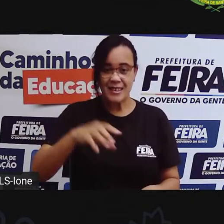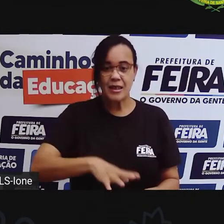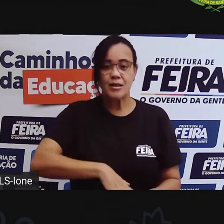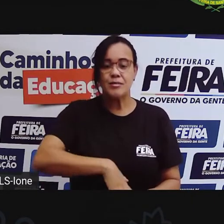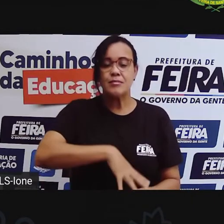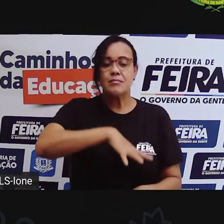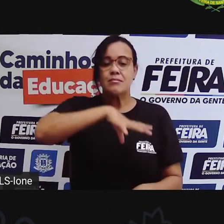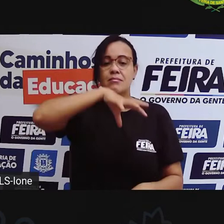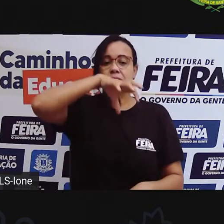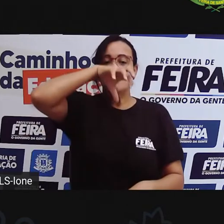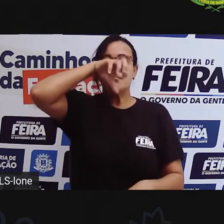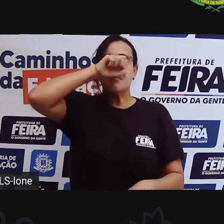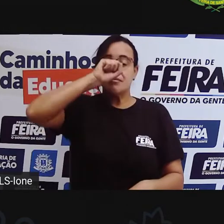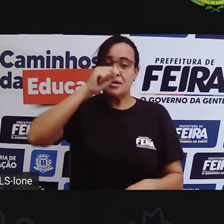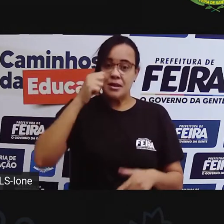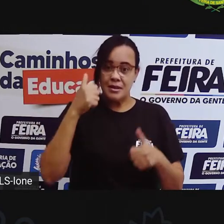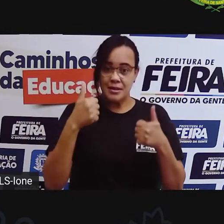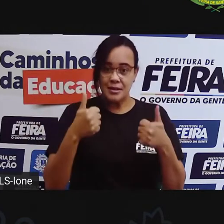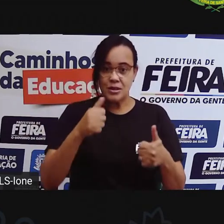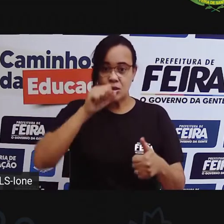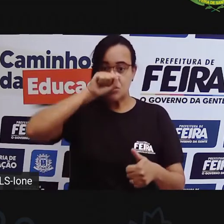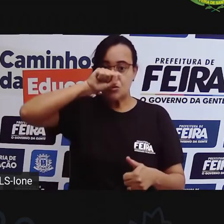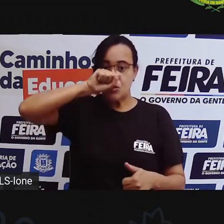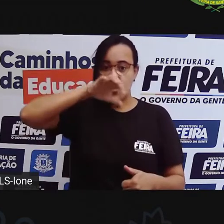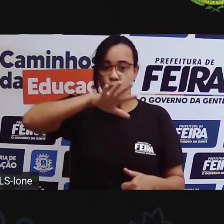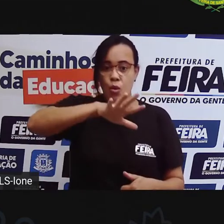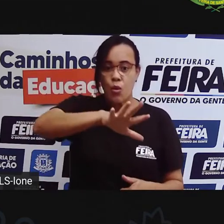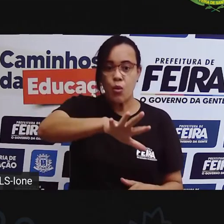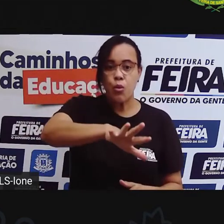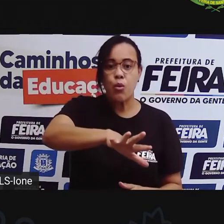Sobre respirar, assoprar.